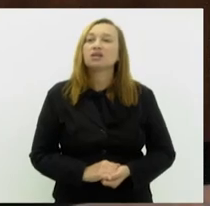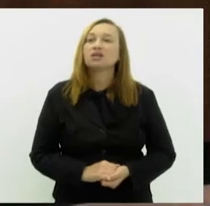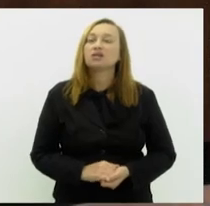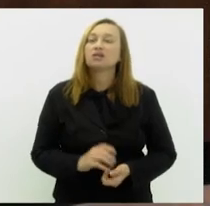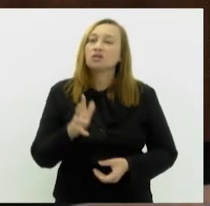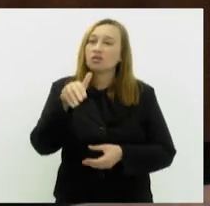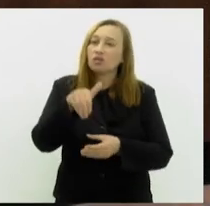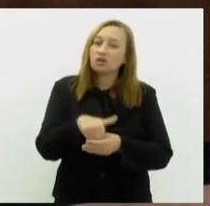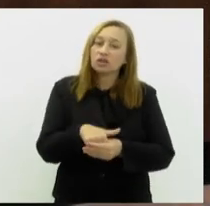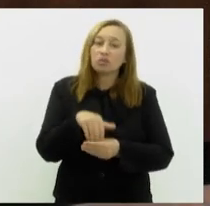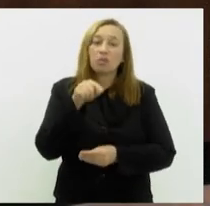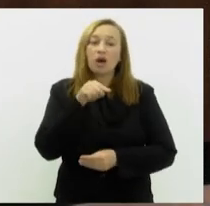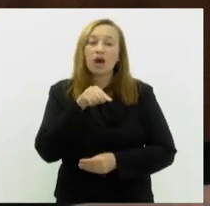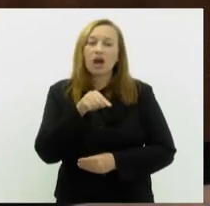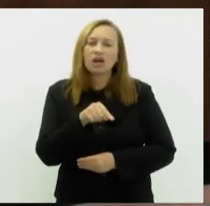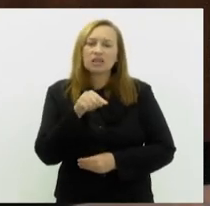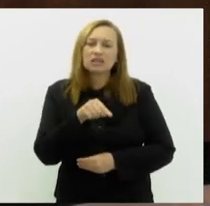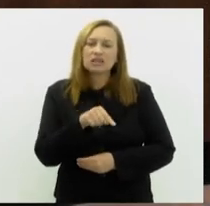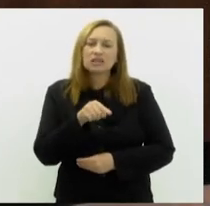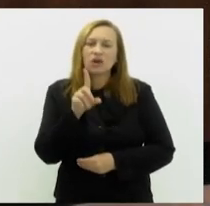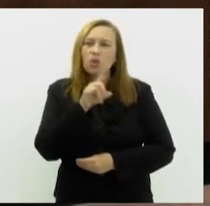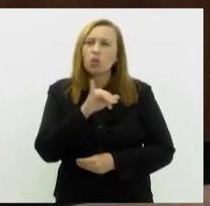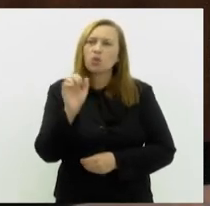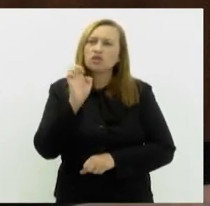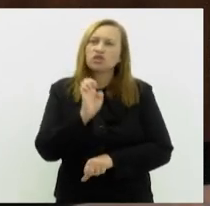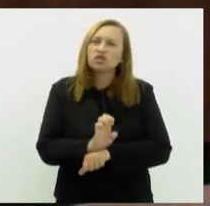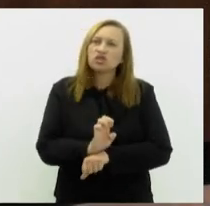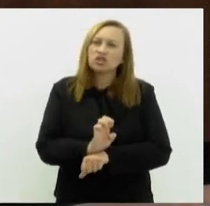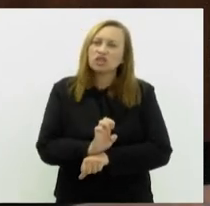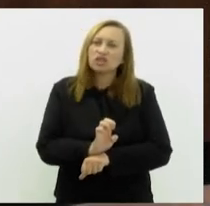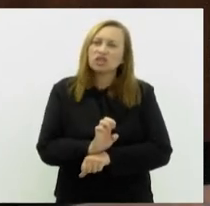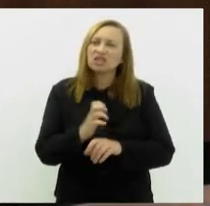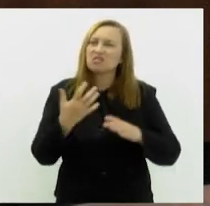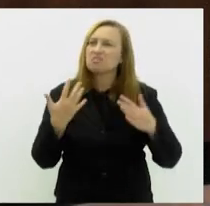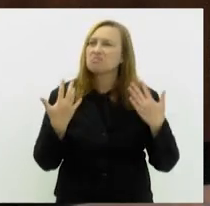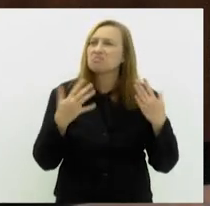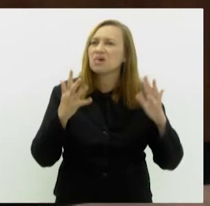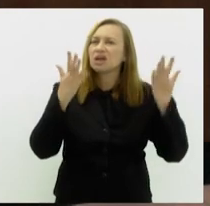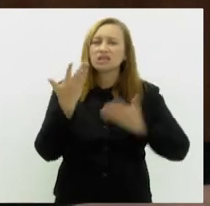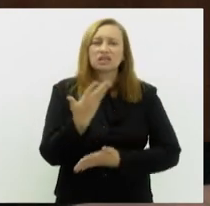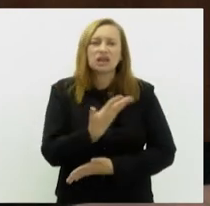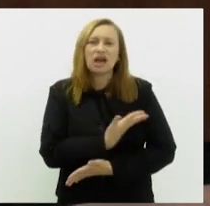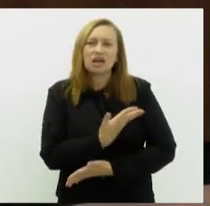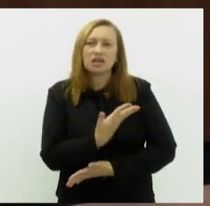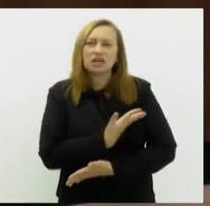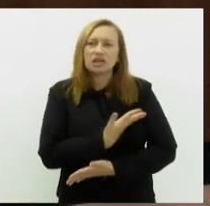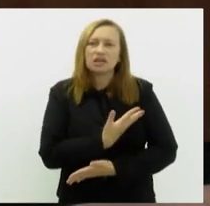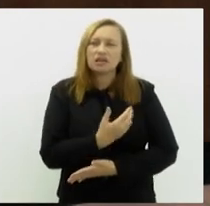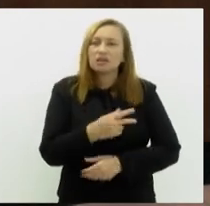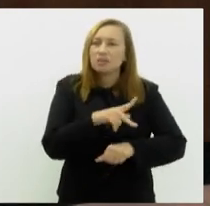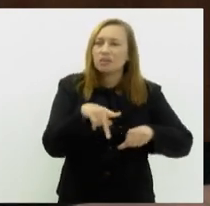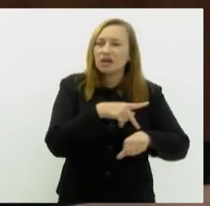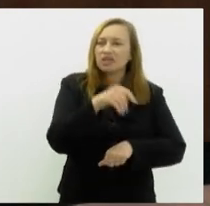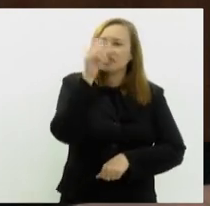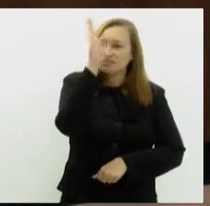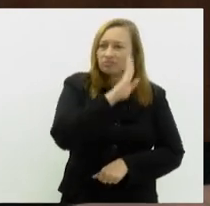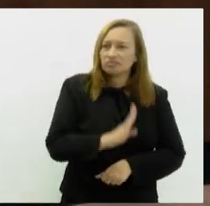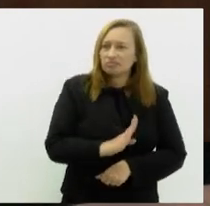estamos votando aqui o Dia Estadual da Celebração da Amizade entre Brasil e